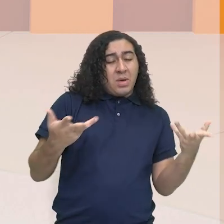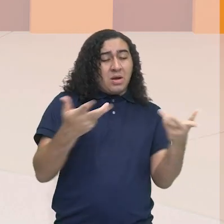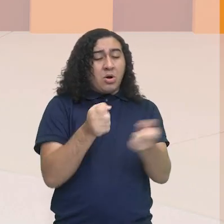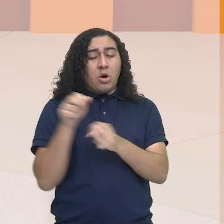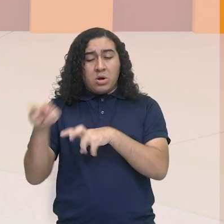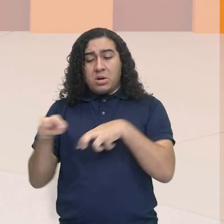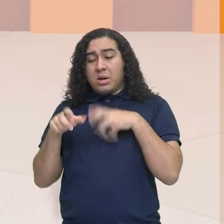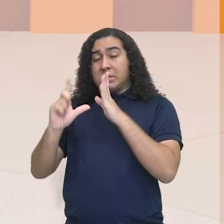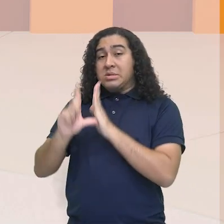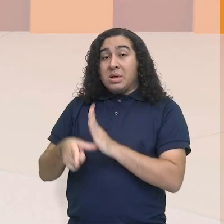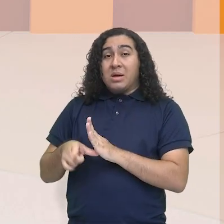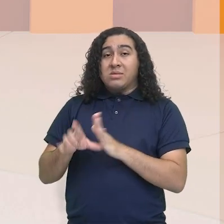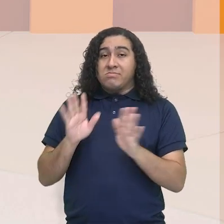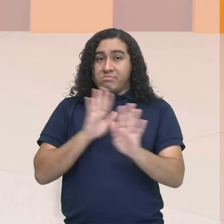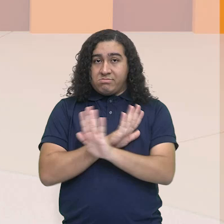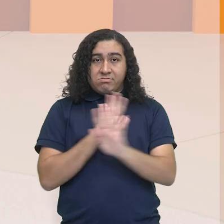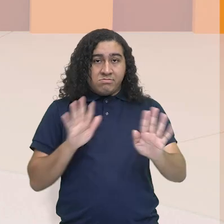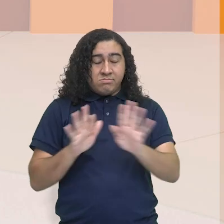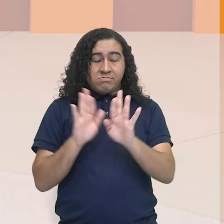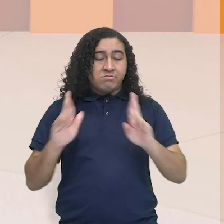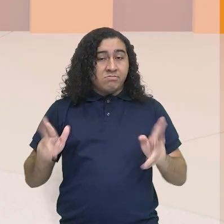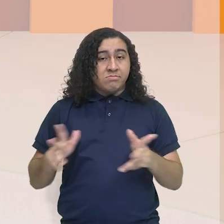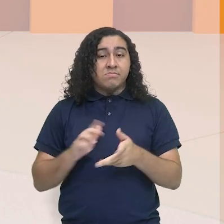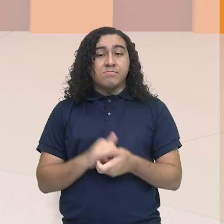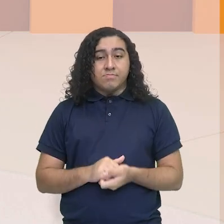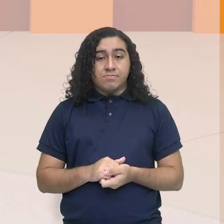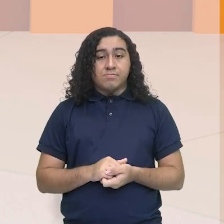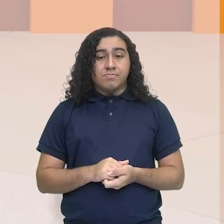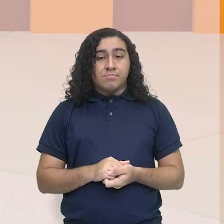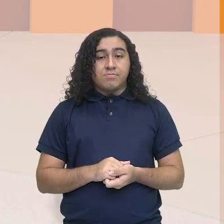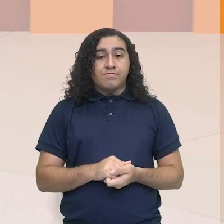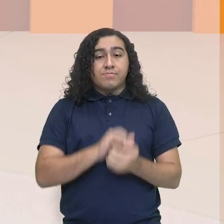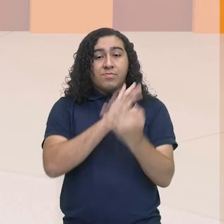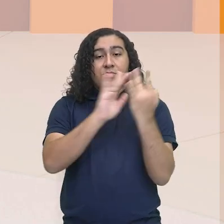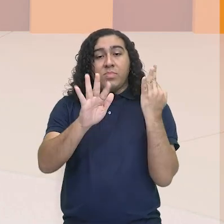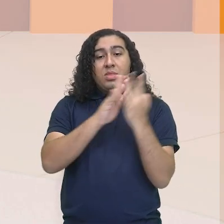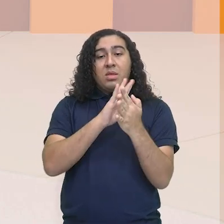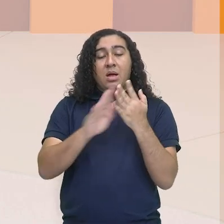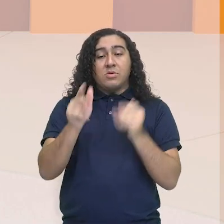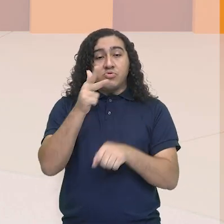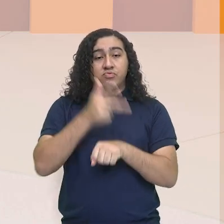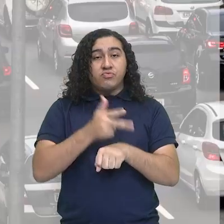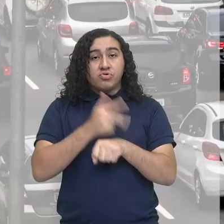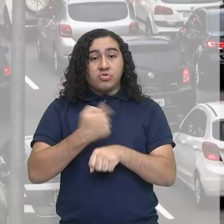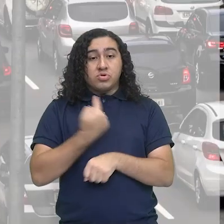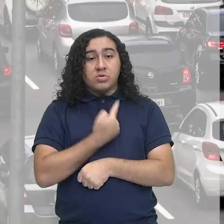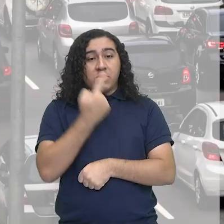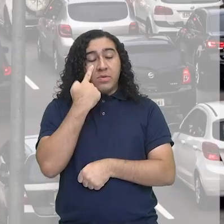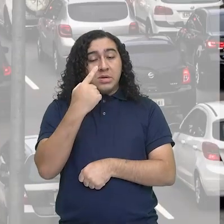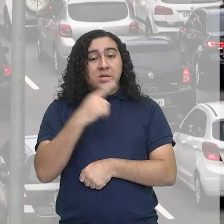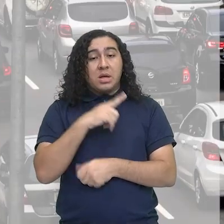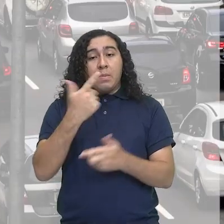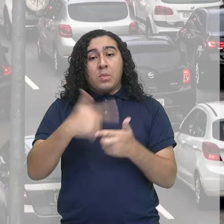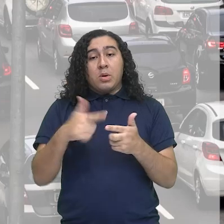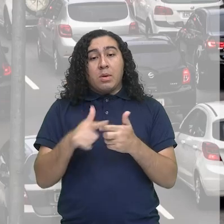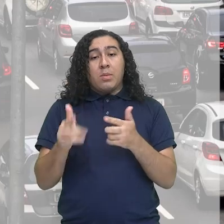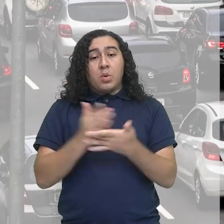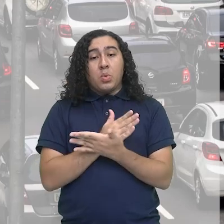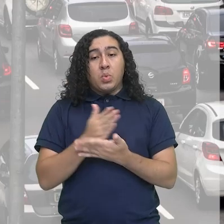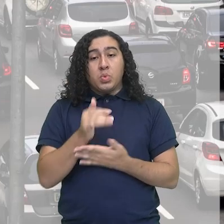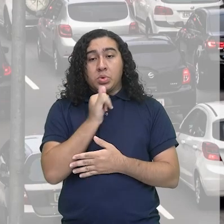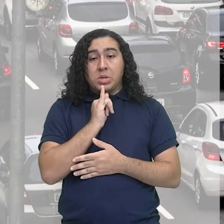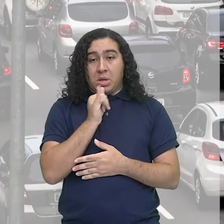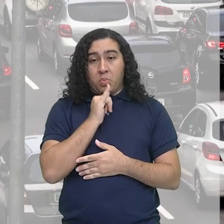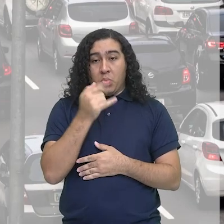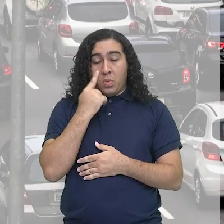gente atrasada? Não é bem assim, tá? Na cidade, que a gente vai ver agora esse vídeo agora, existem alguns problemas também muito comuns